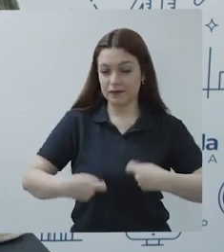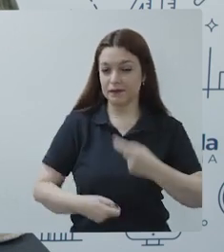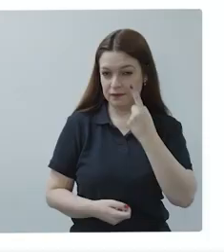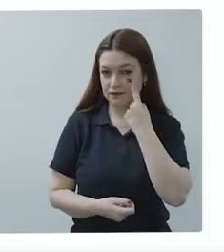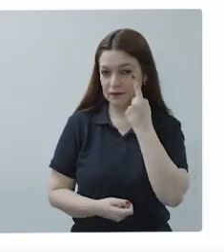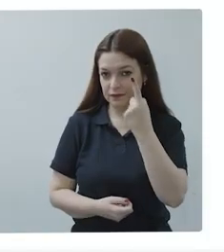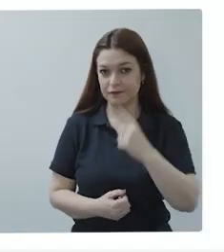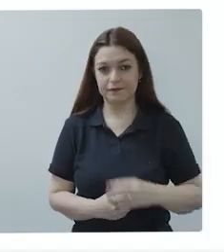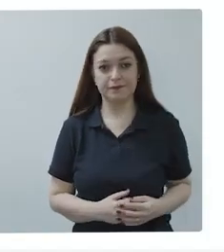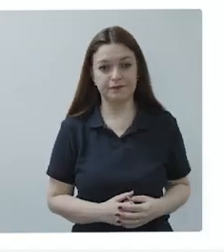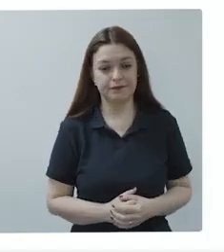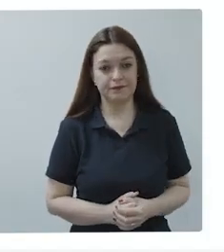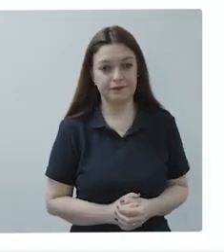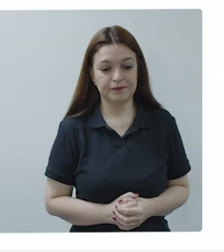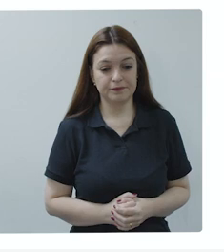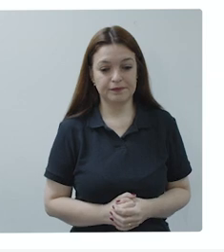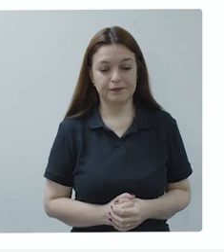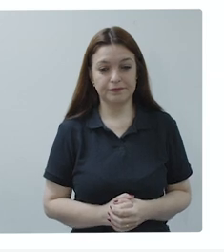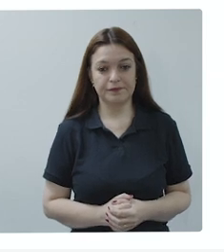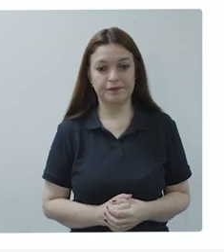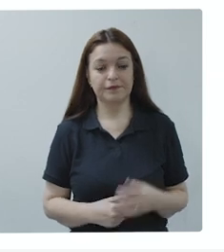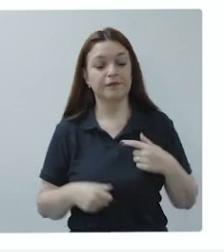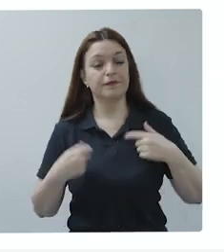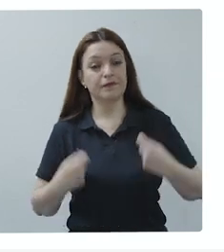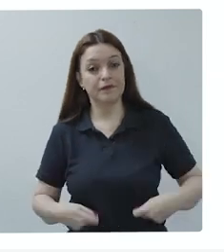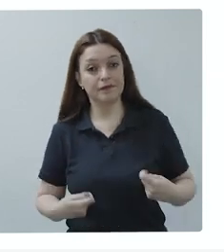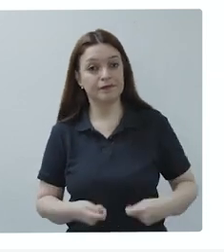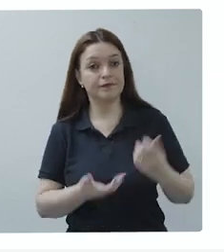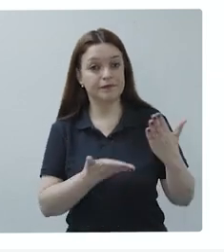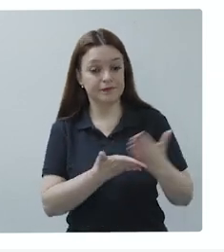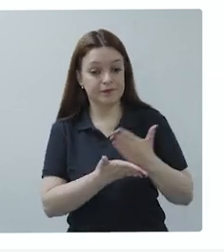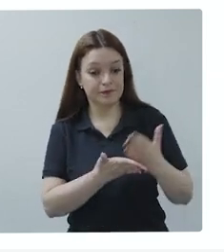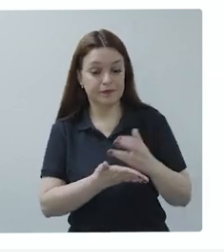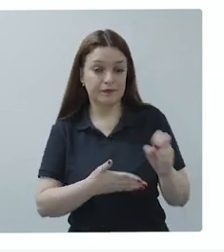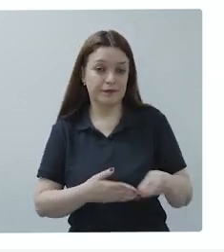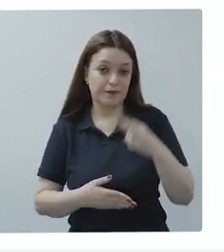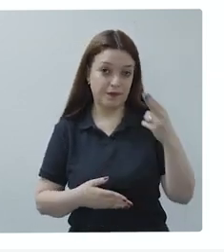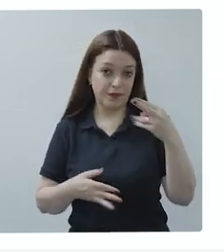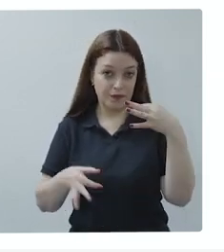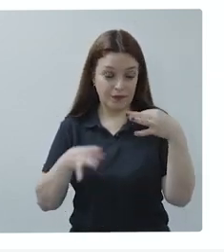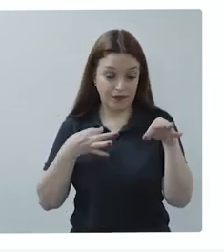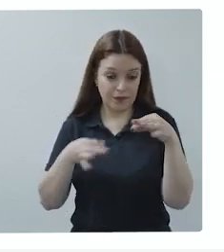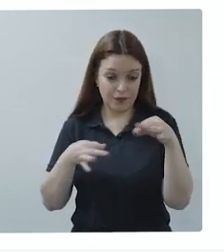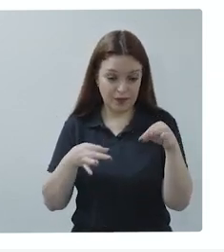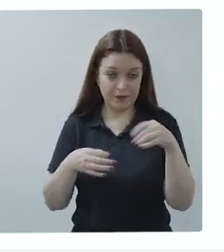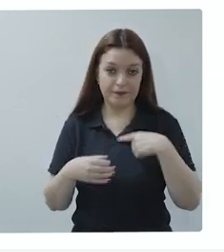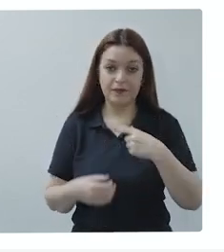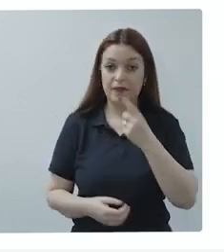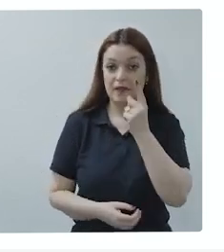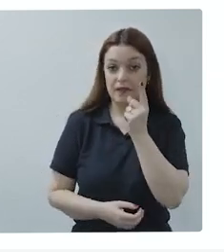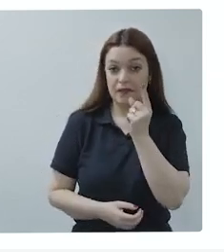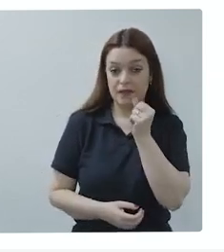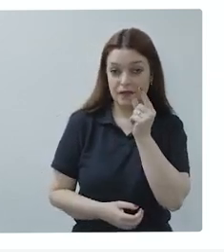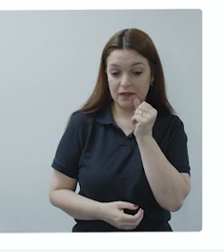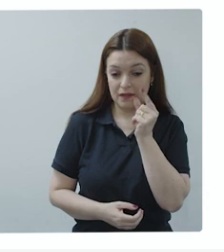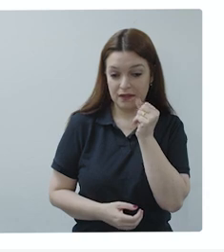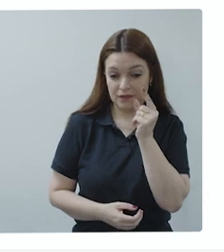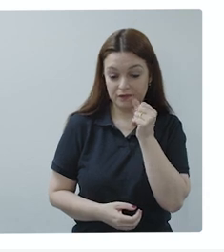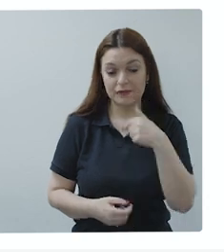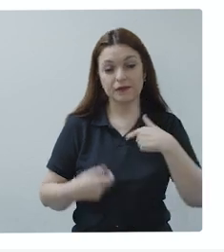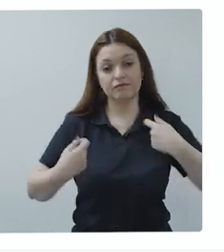na tela. Vamos precisar do caderno ou folha de sulfite, do lápis,